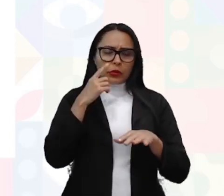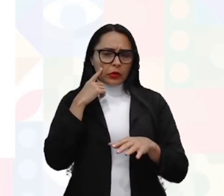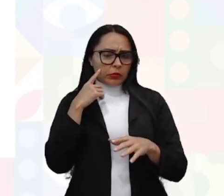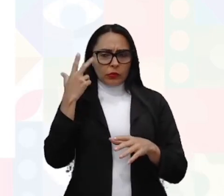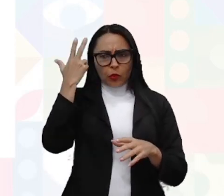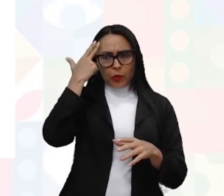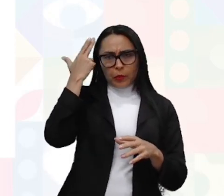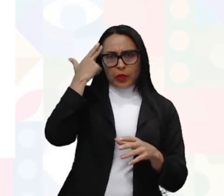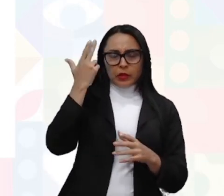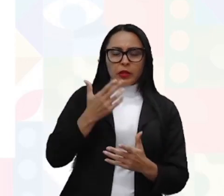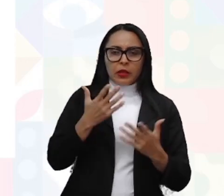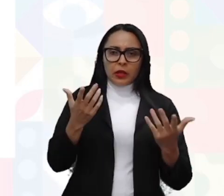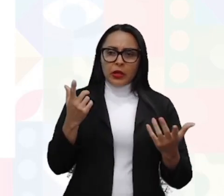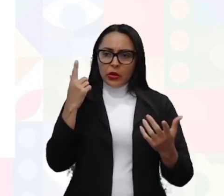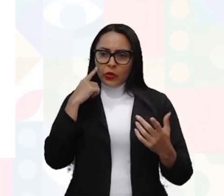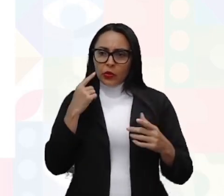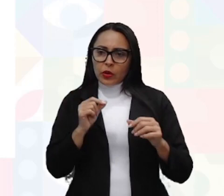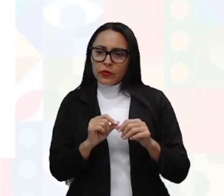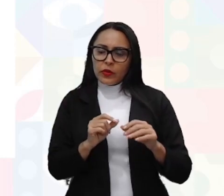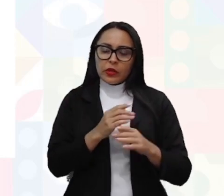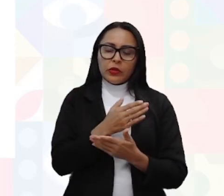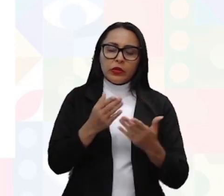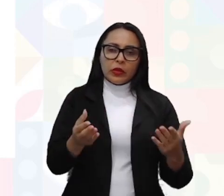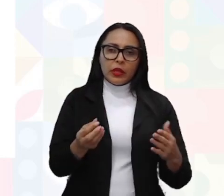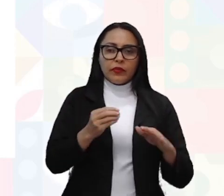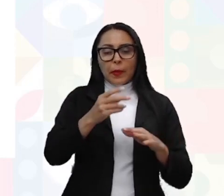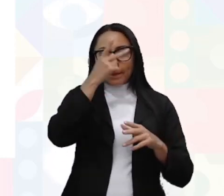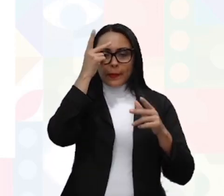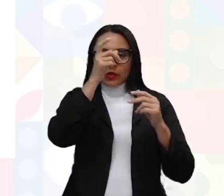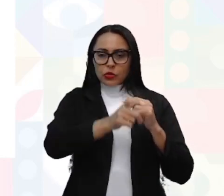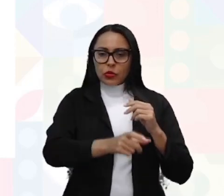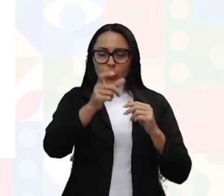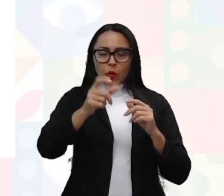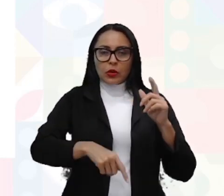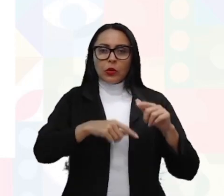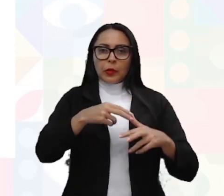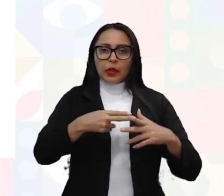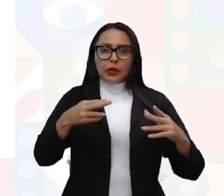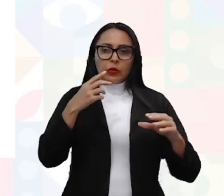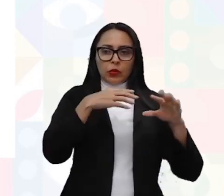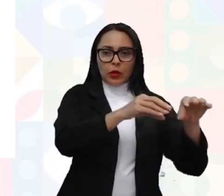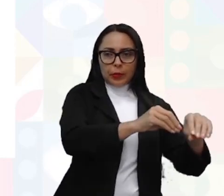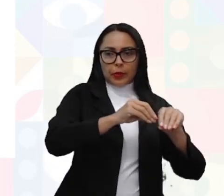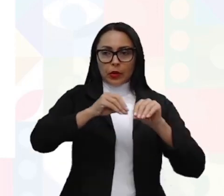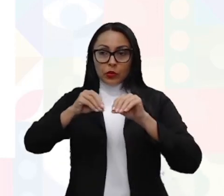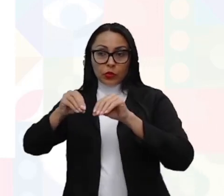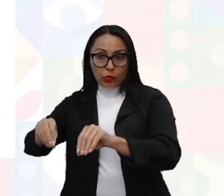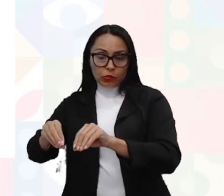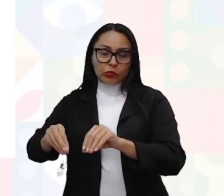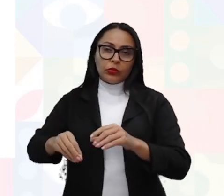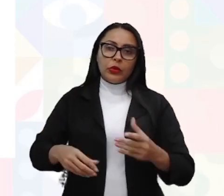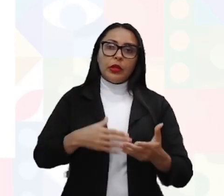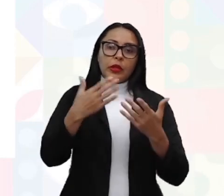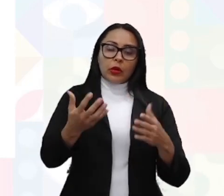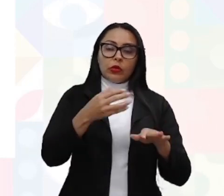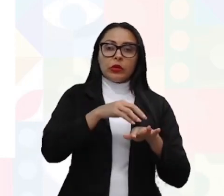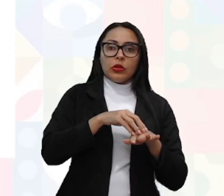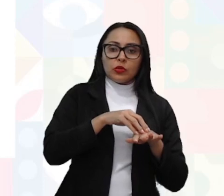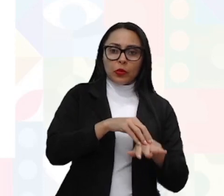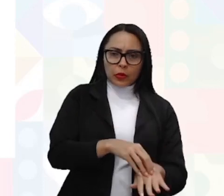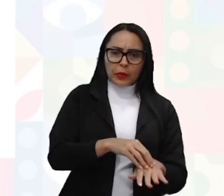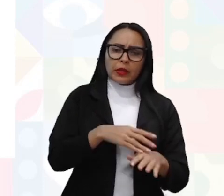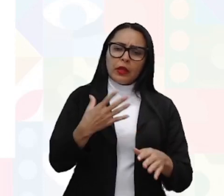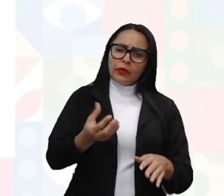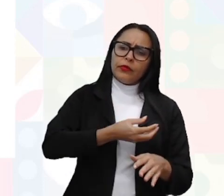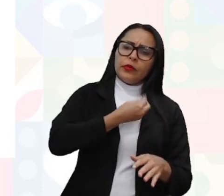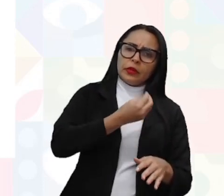nada mais é do que a ação ou o efeito de levar pessoas ou bens de um lugar para o outro. O sistema atual de transportes ele é